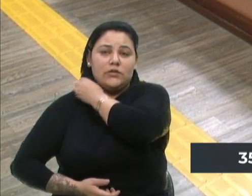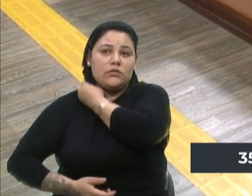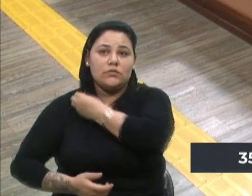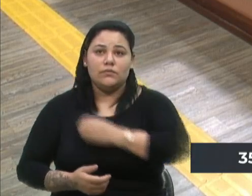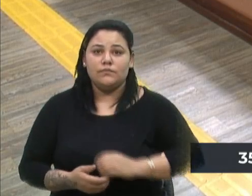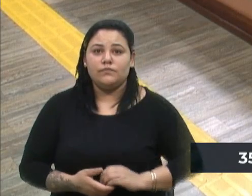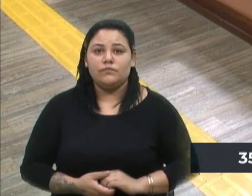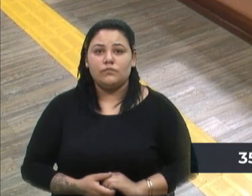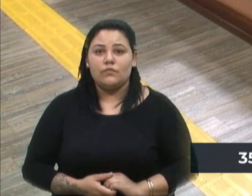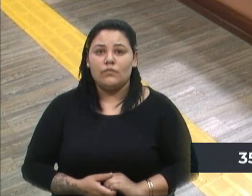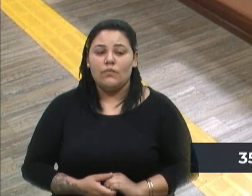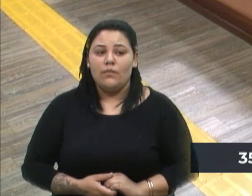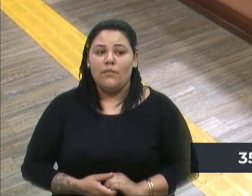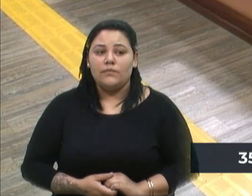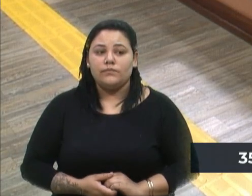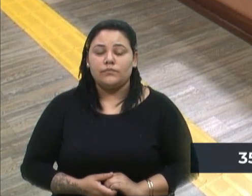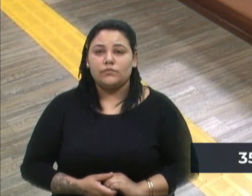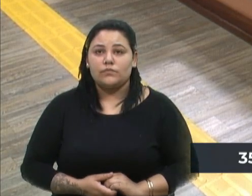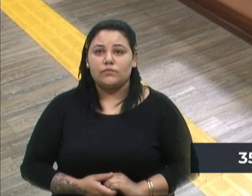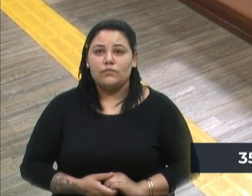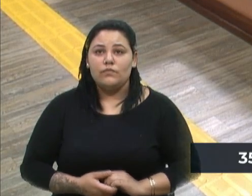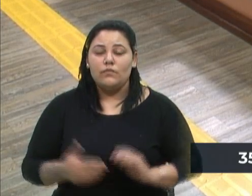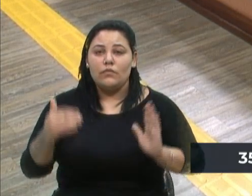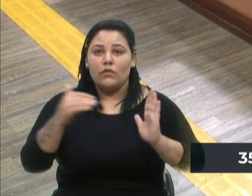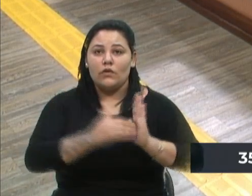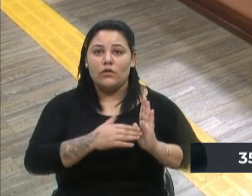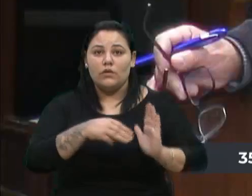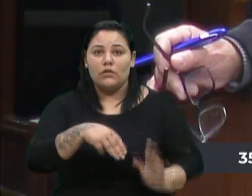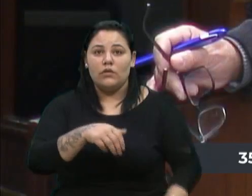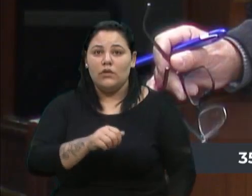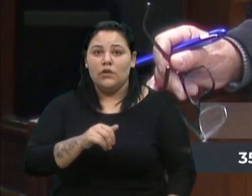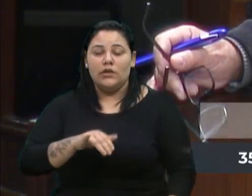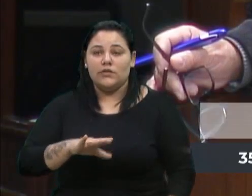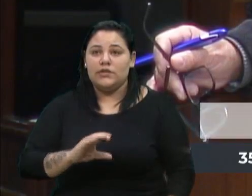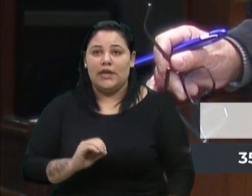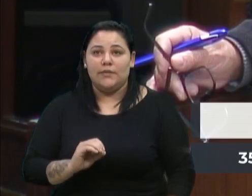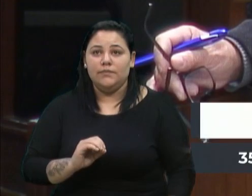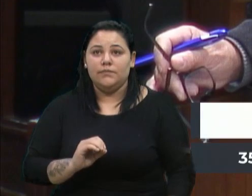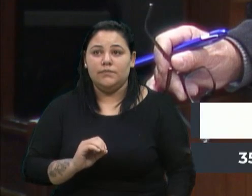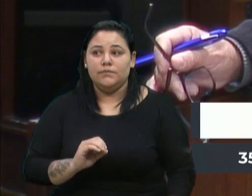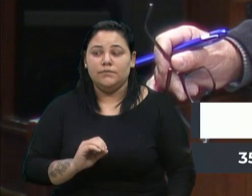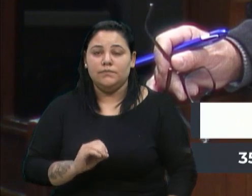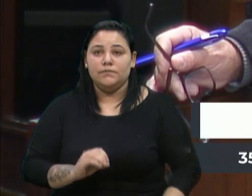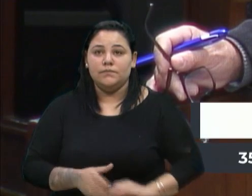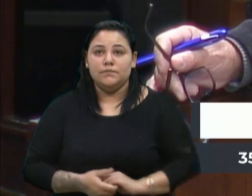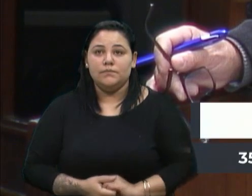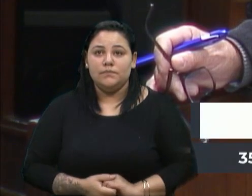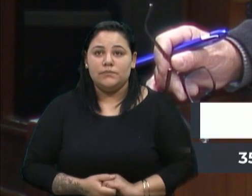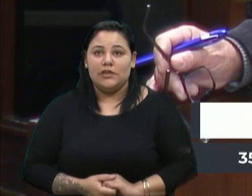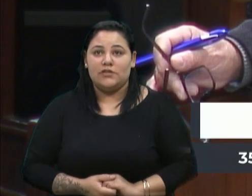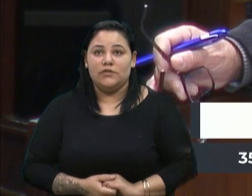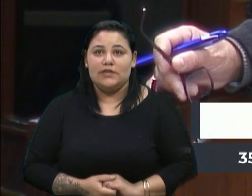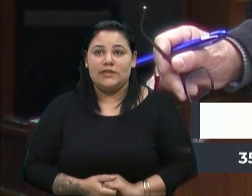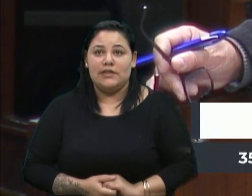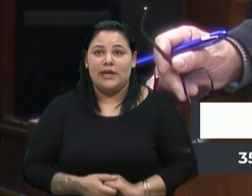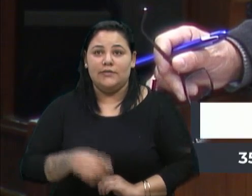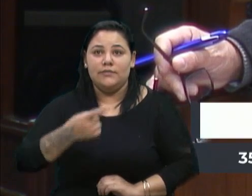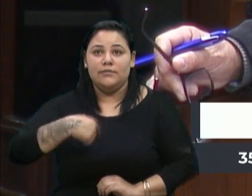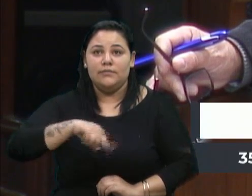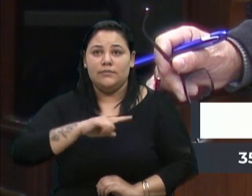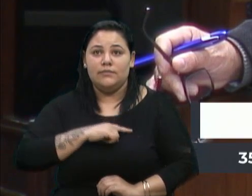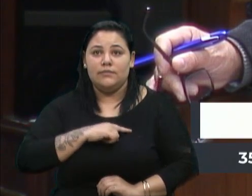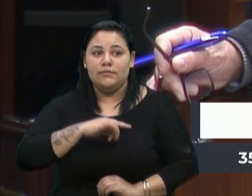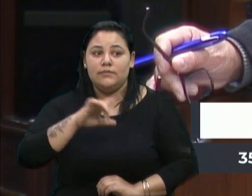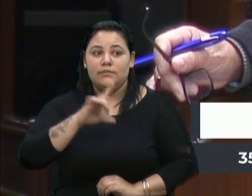compreendeu. Até maio, quando os servidores atendiam, funcionava muito bem. E nós